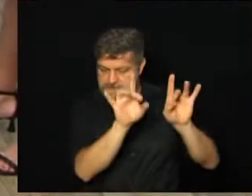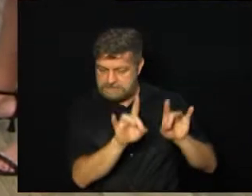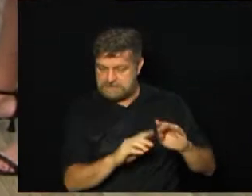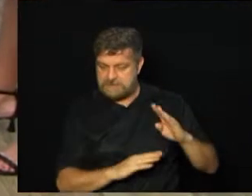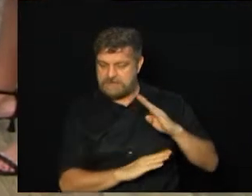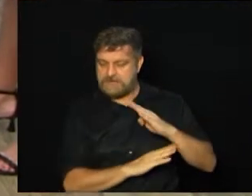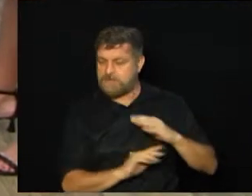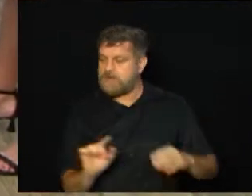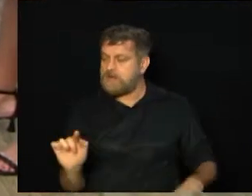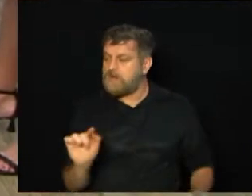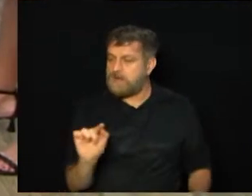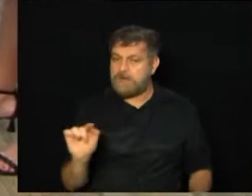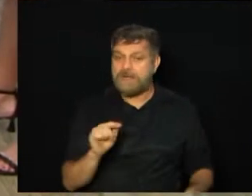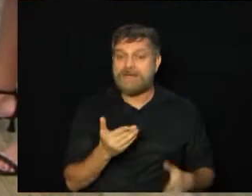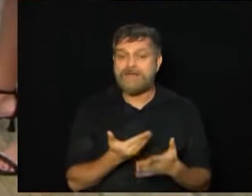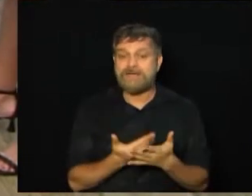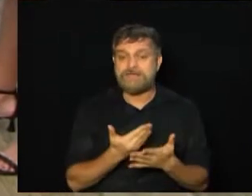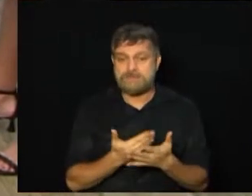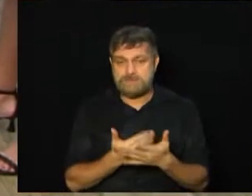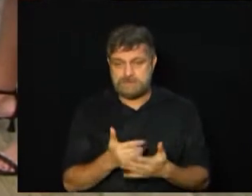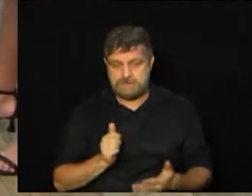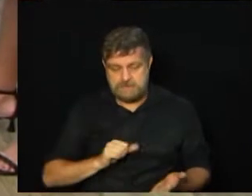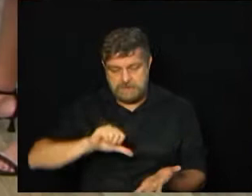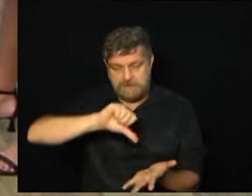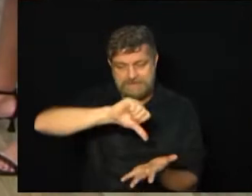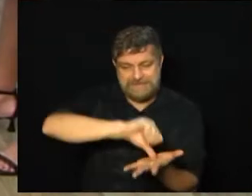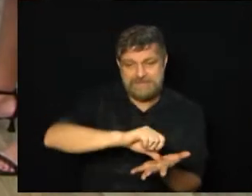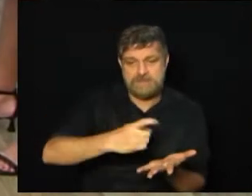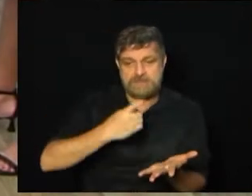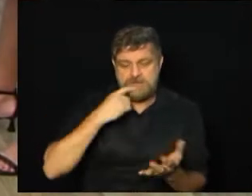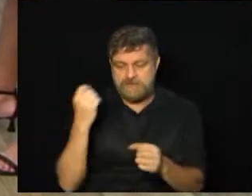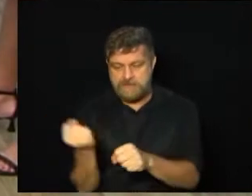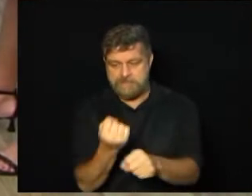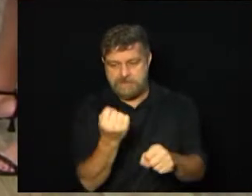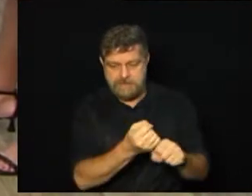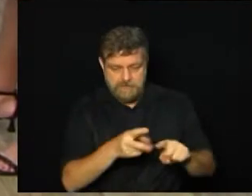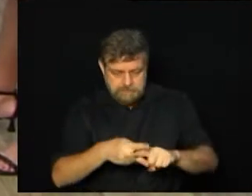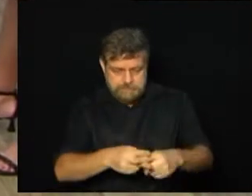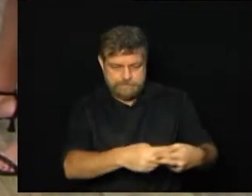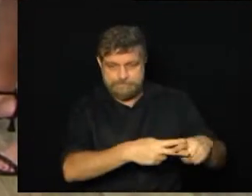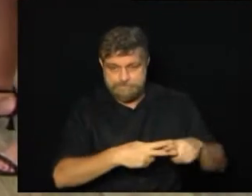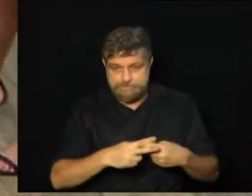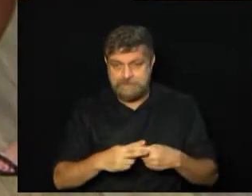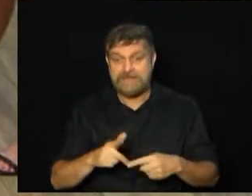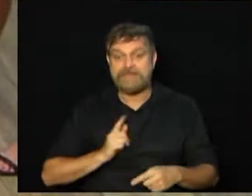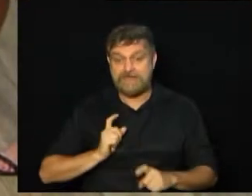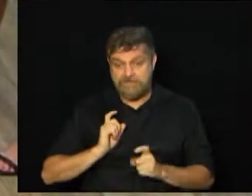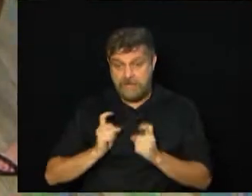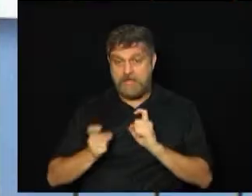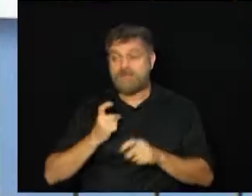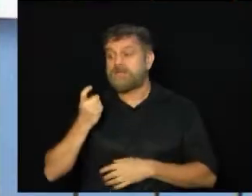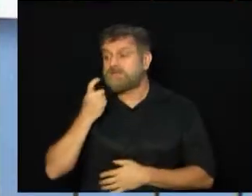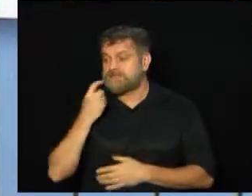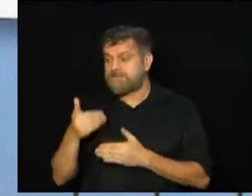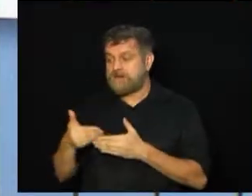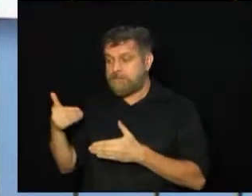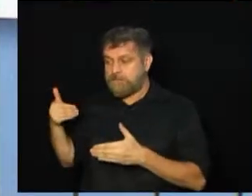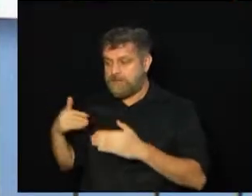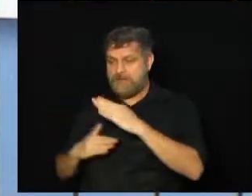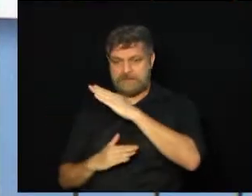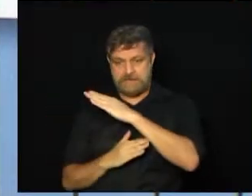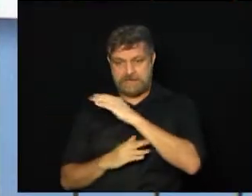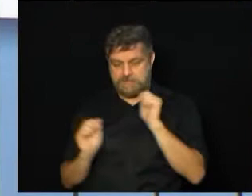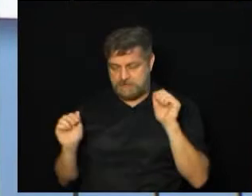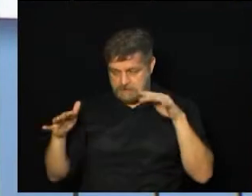de Campinas que estuda aí uma revitalização do centro da cidade. E ela se reuniu na última sexta-feira aqui no